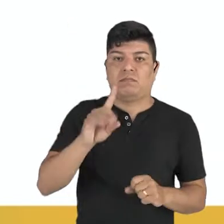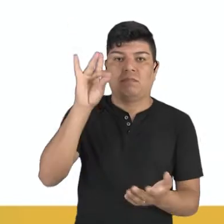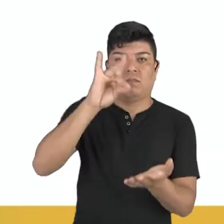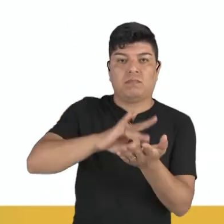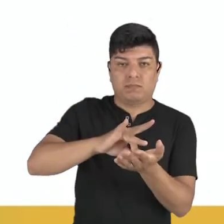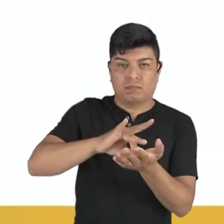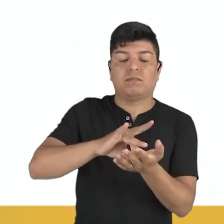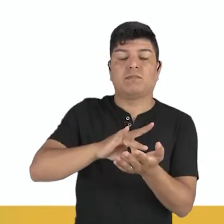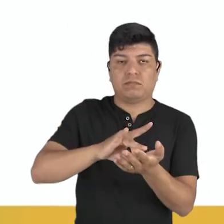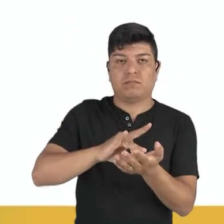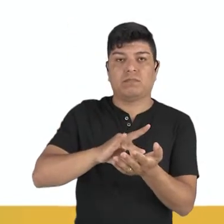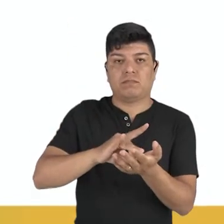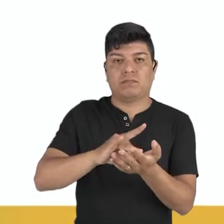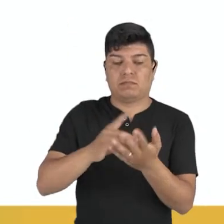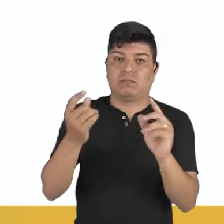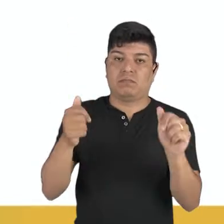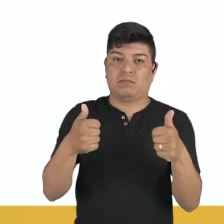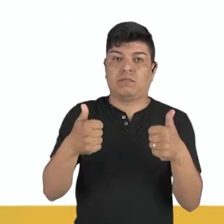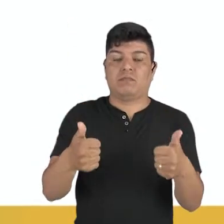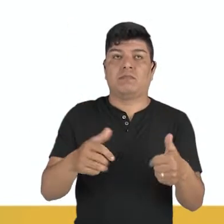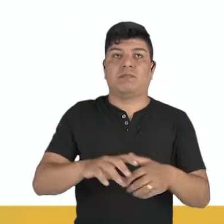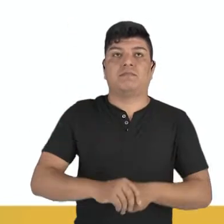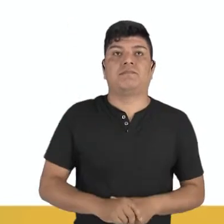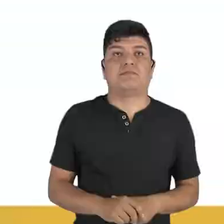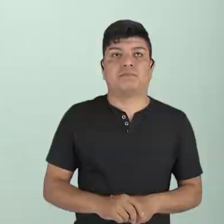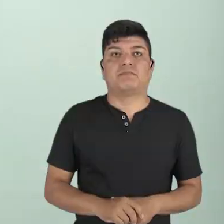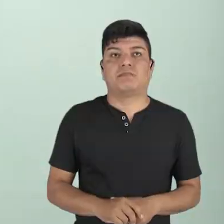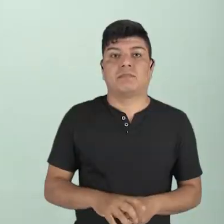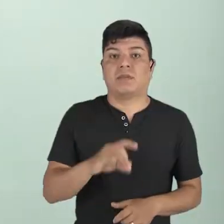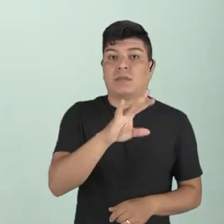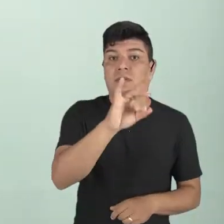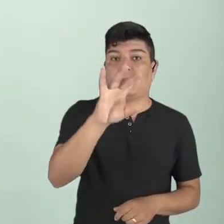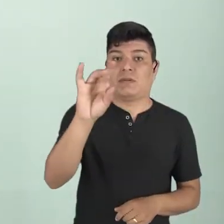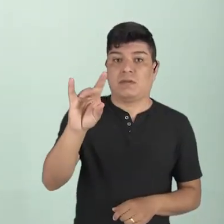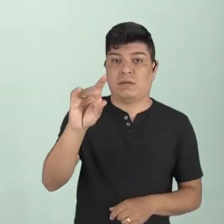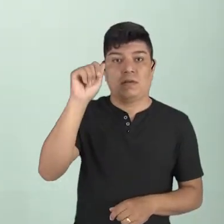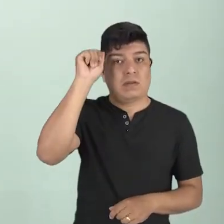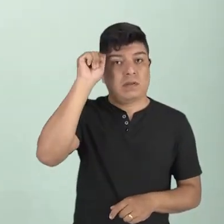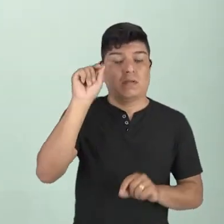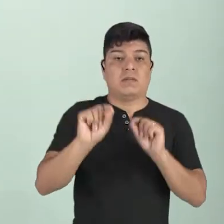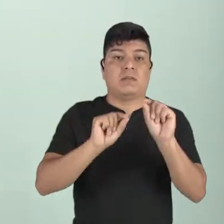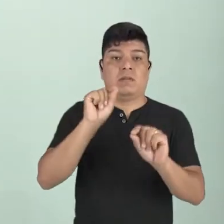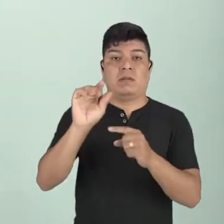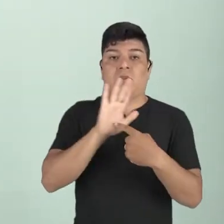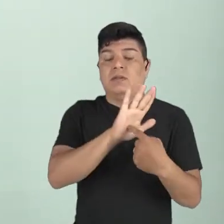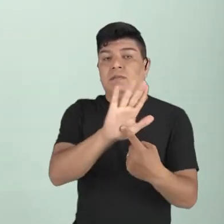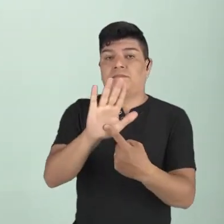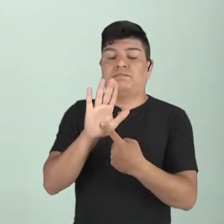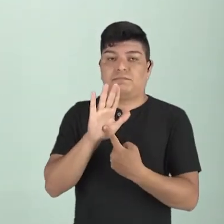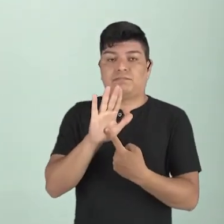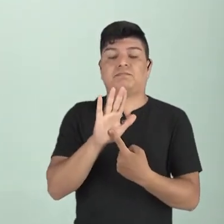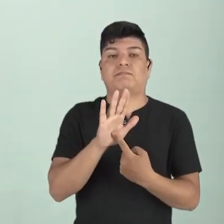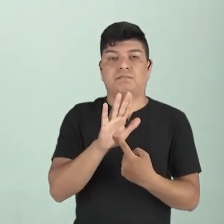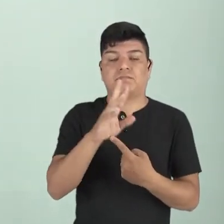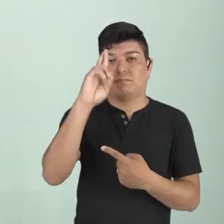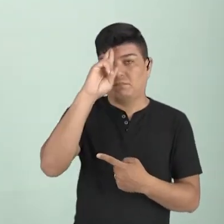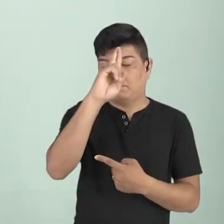mais com a sua realidade iluminismo Beleza então cada autor ele vai ter uma referência